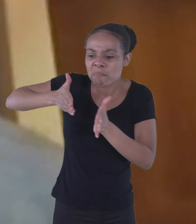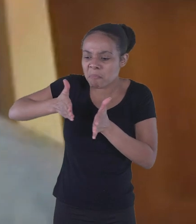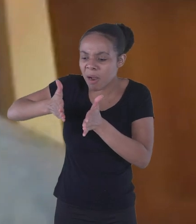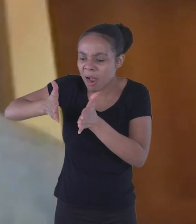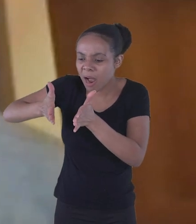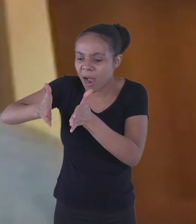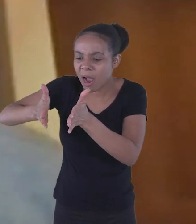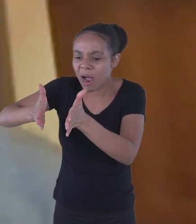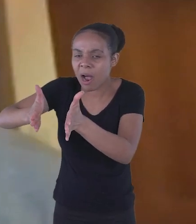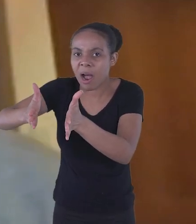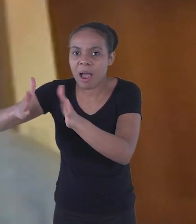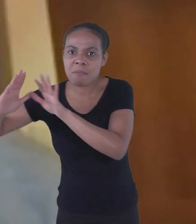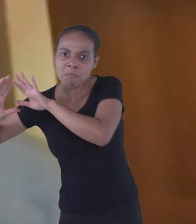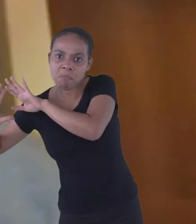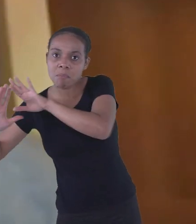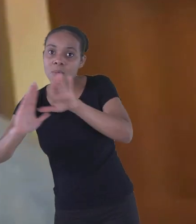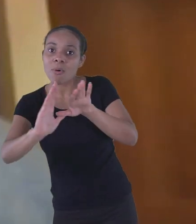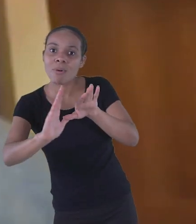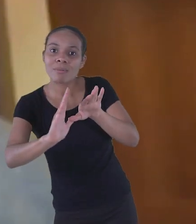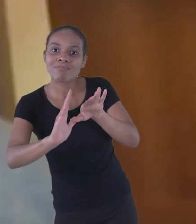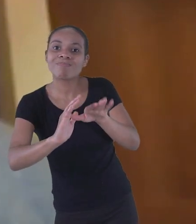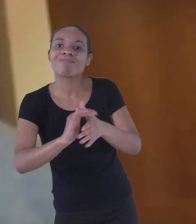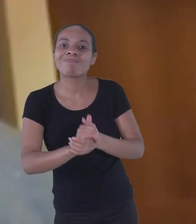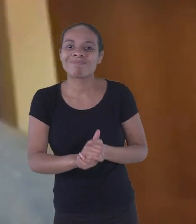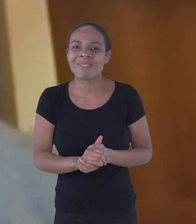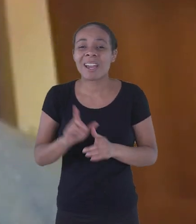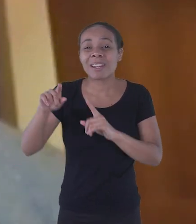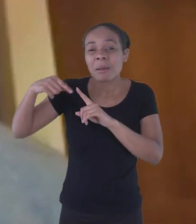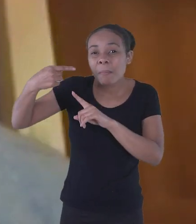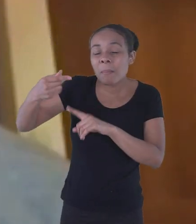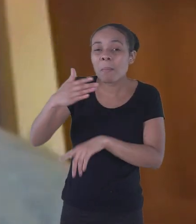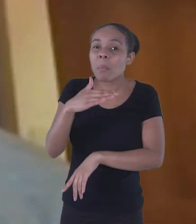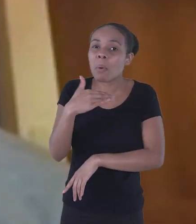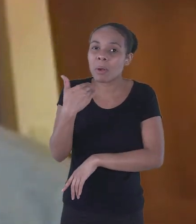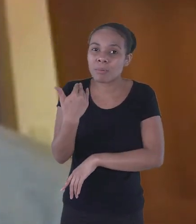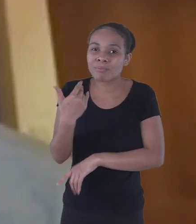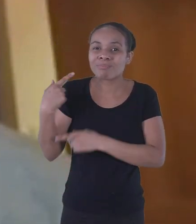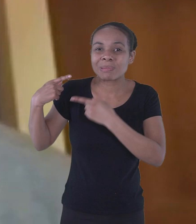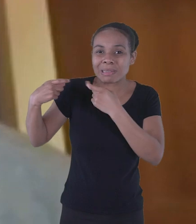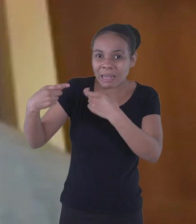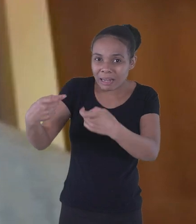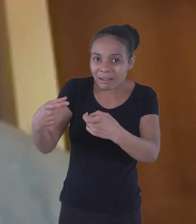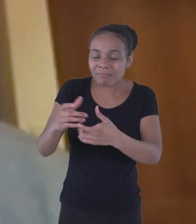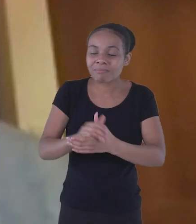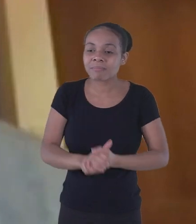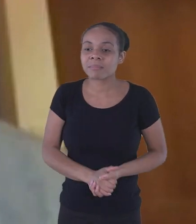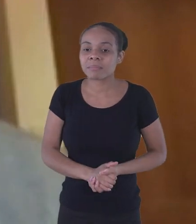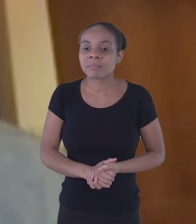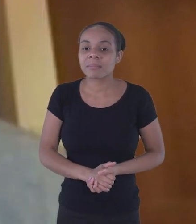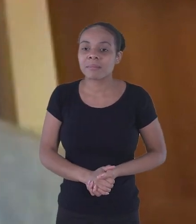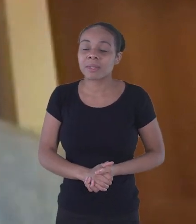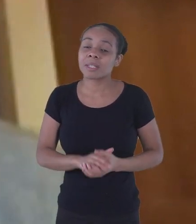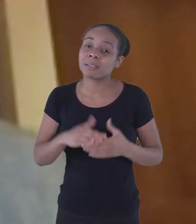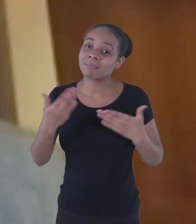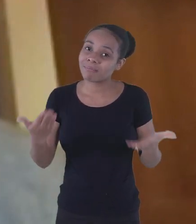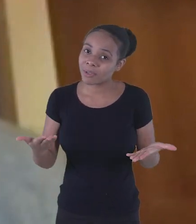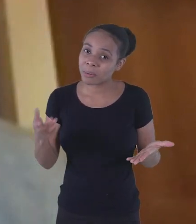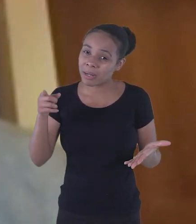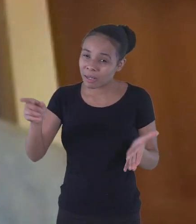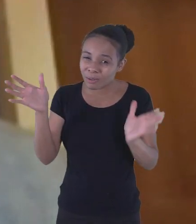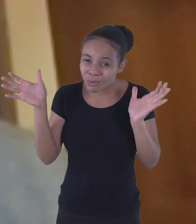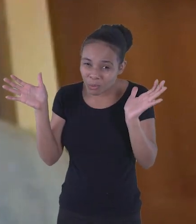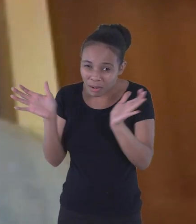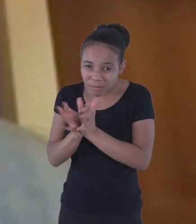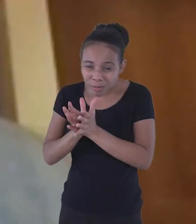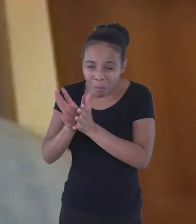guerra no campo de Bergen-Belsen, de inanição ou tifo. Então, isso daí